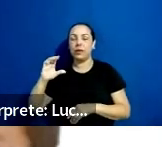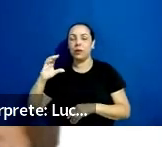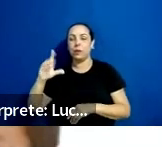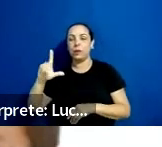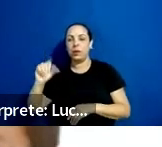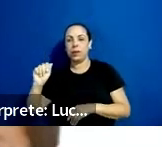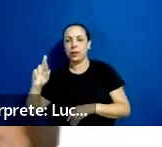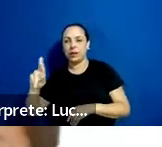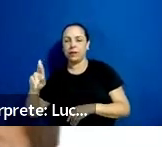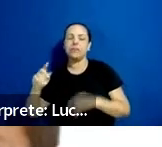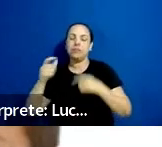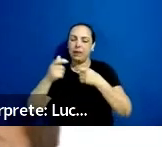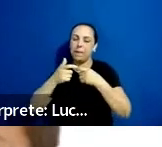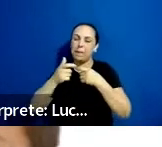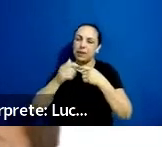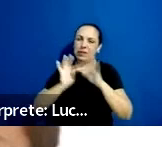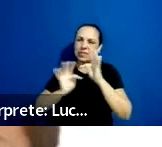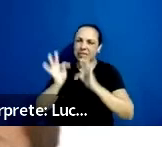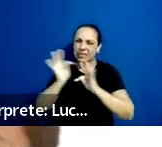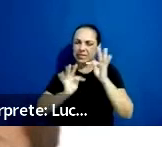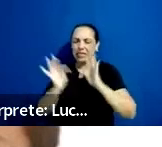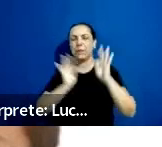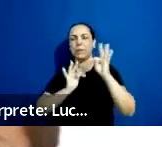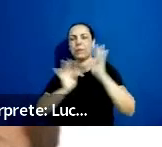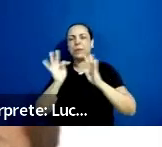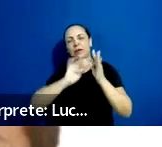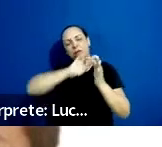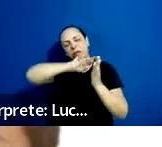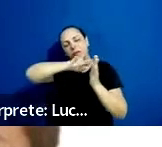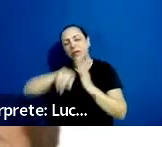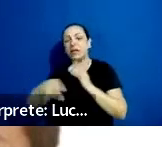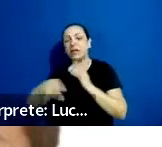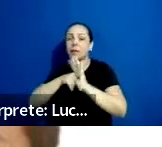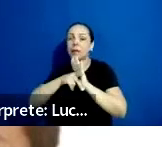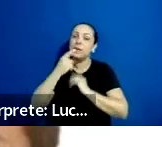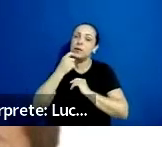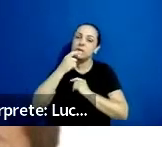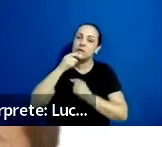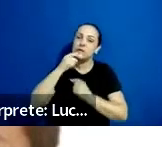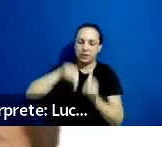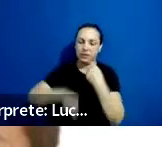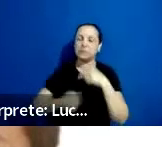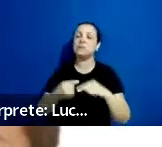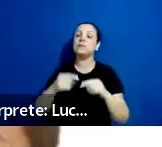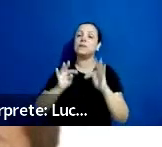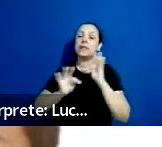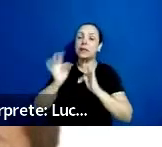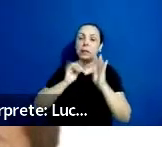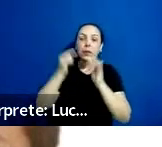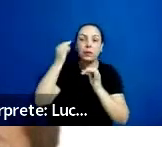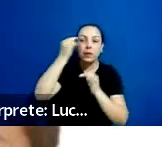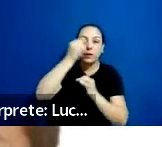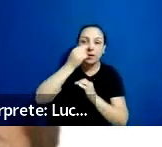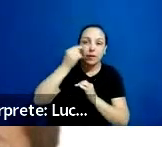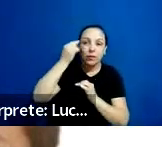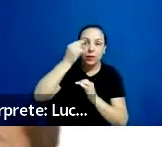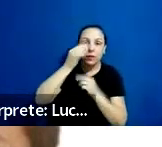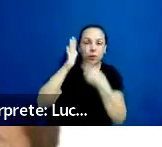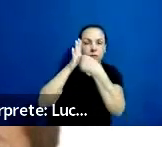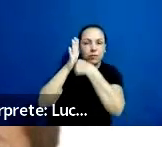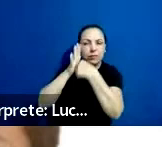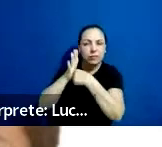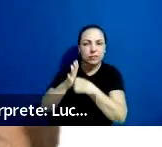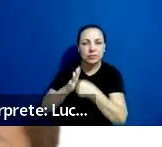aromaterapeuta, reformador de saúde, terapeuta plasmático, terapeuta holístico e também agora está se formando